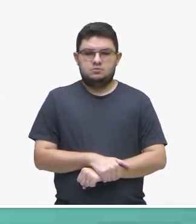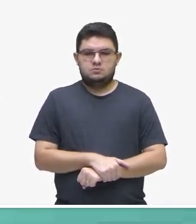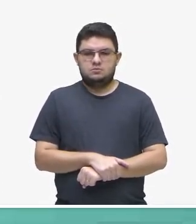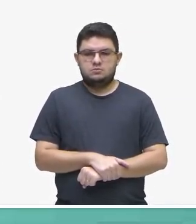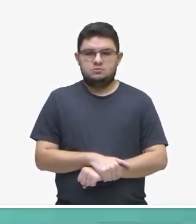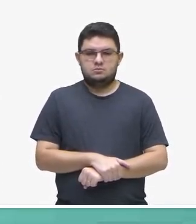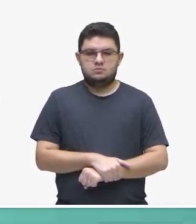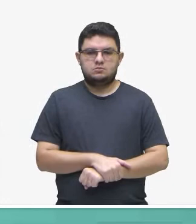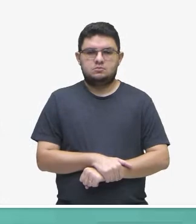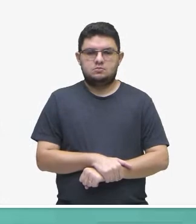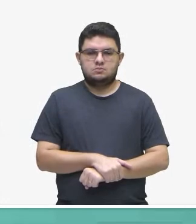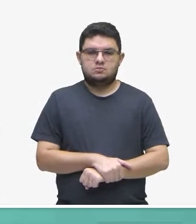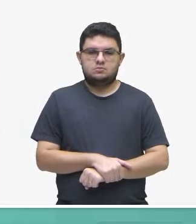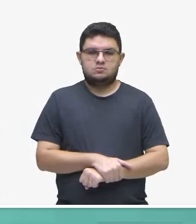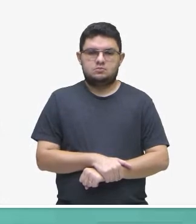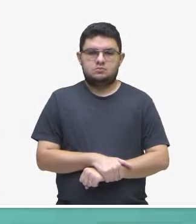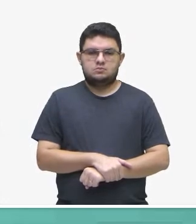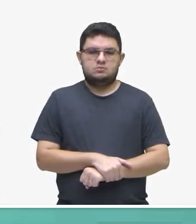comer verduras.